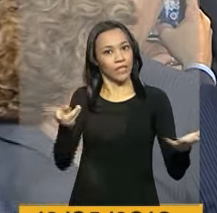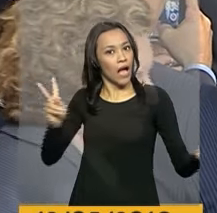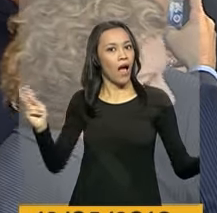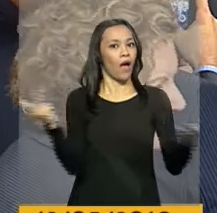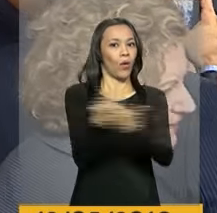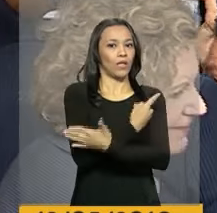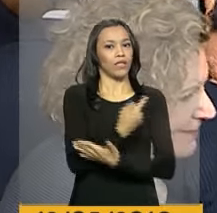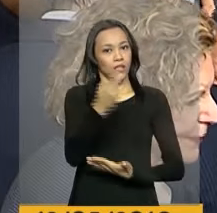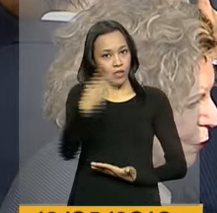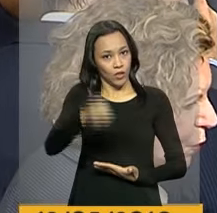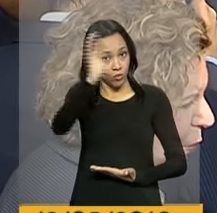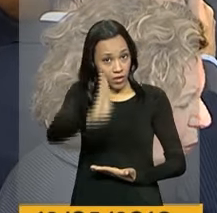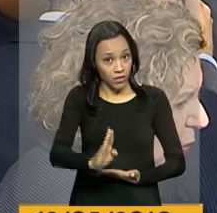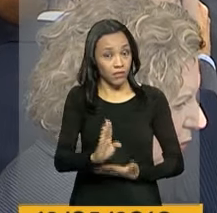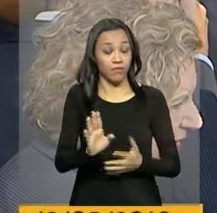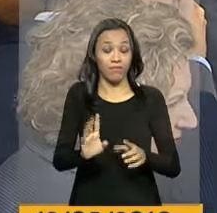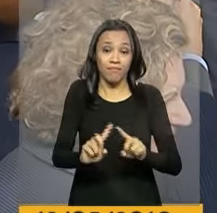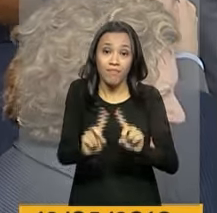Entretanto,